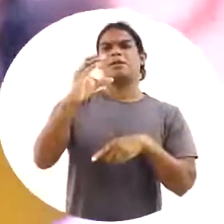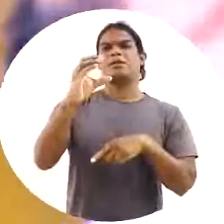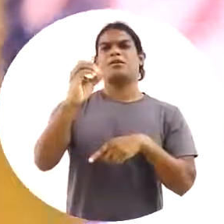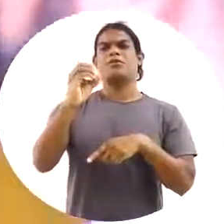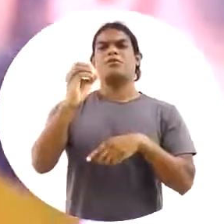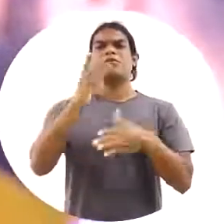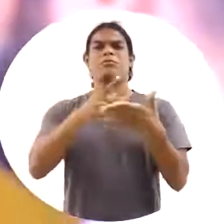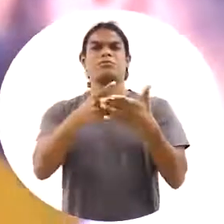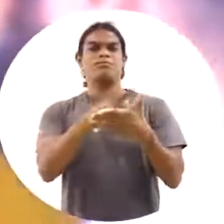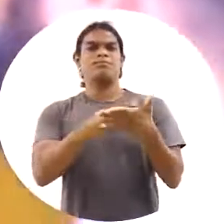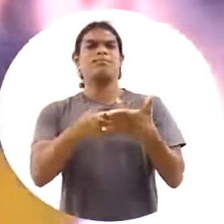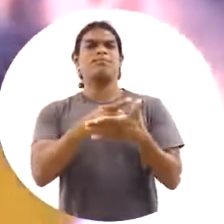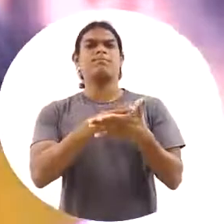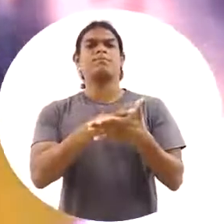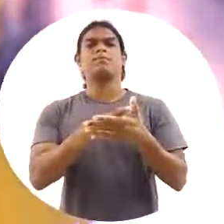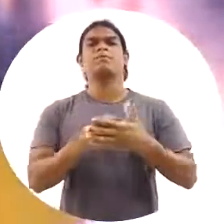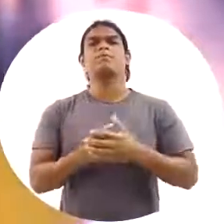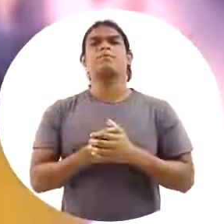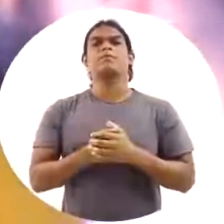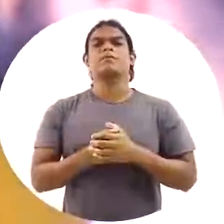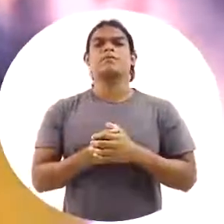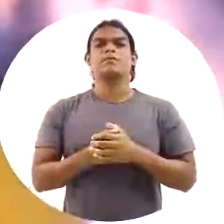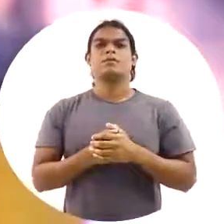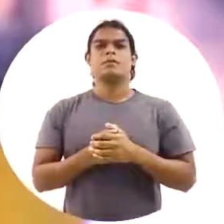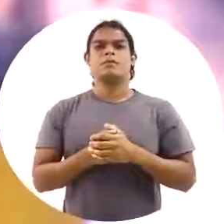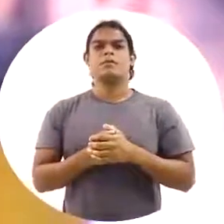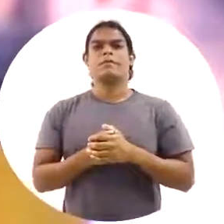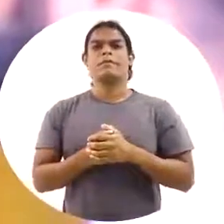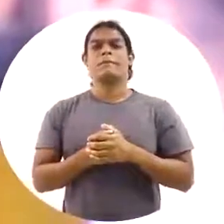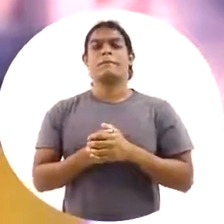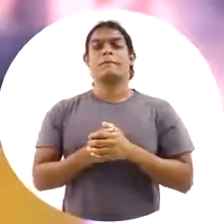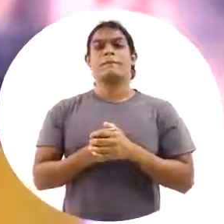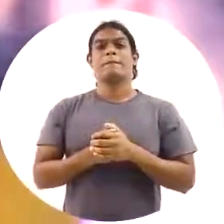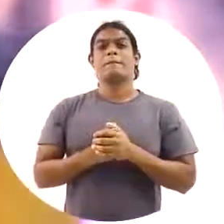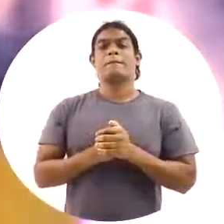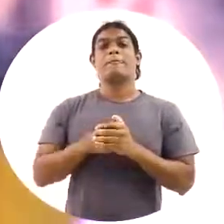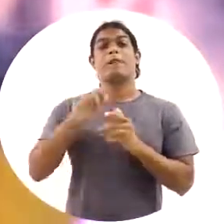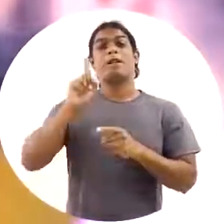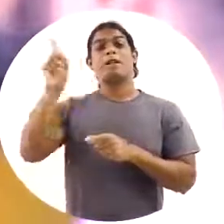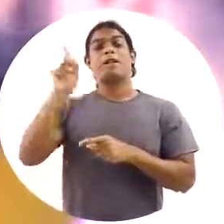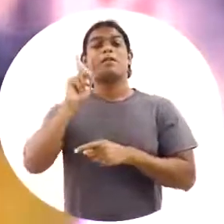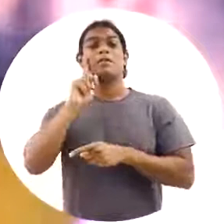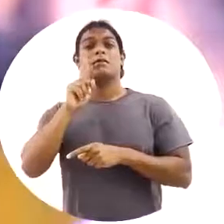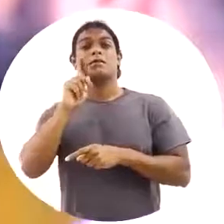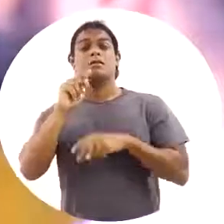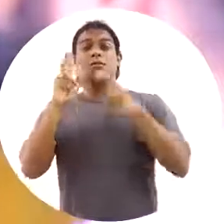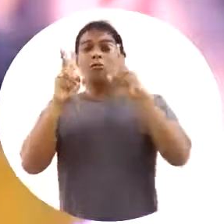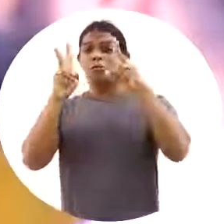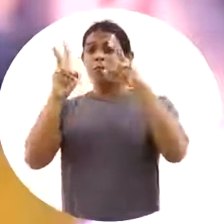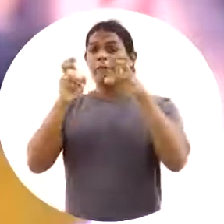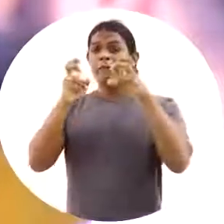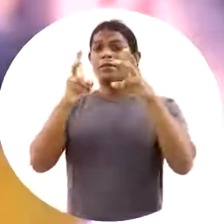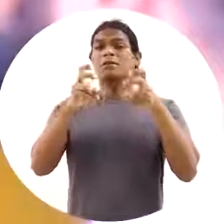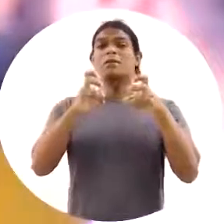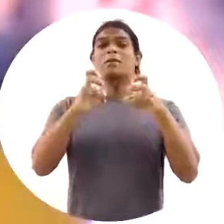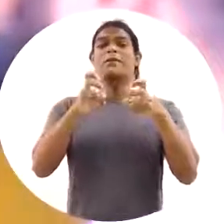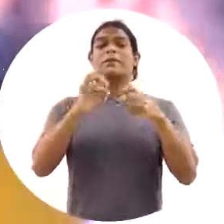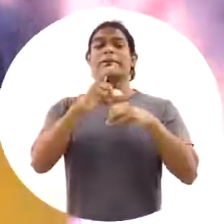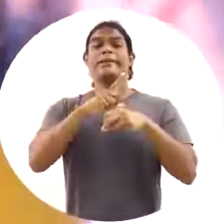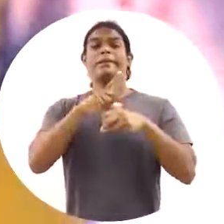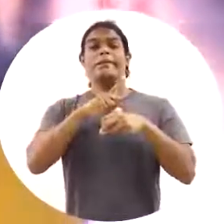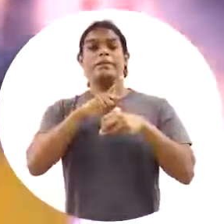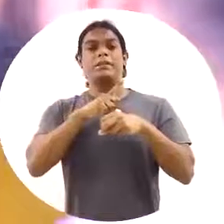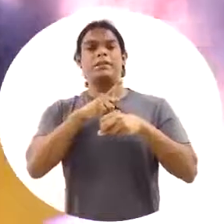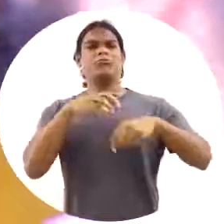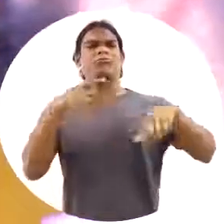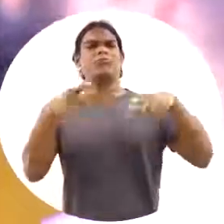ecodesign, com práticas sustentáveis em design, né? E lá foi quando eu vi que tinha algo muito